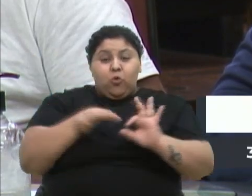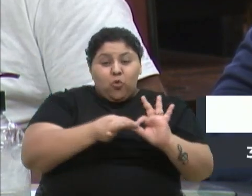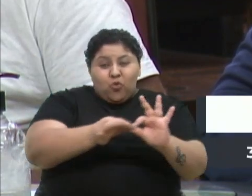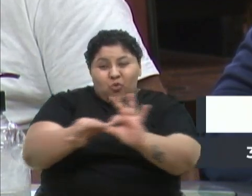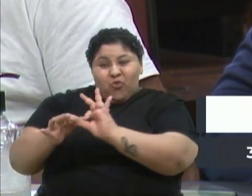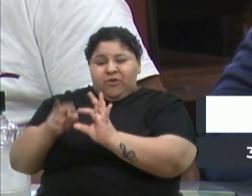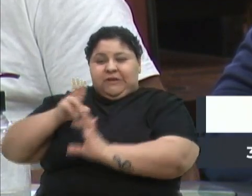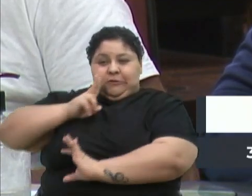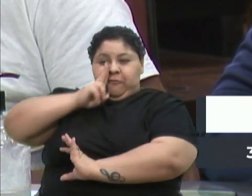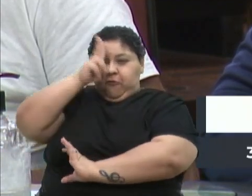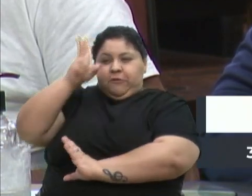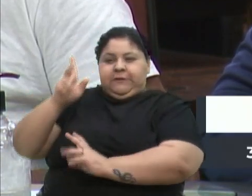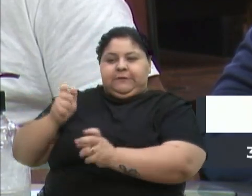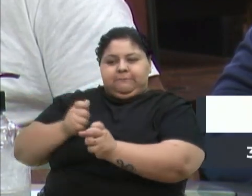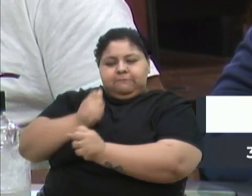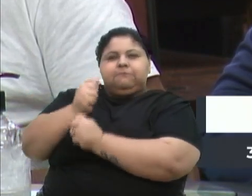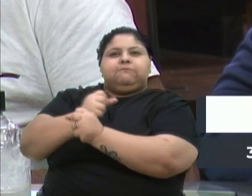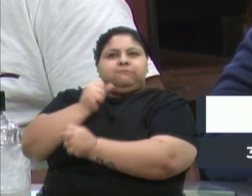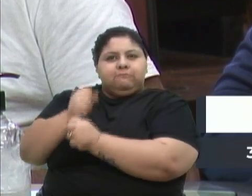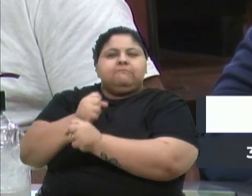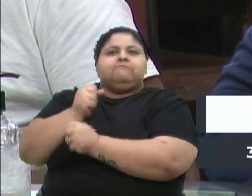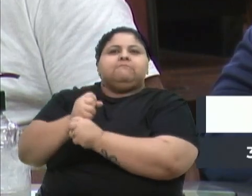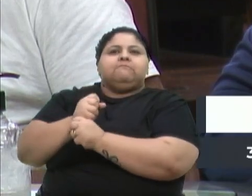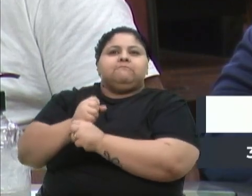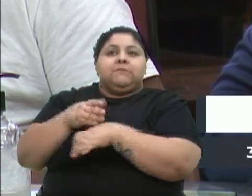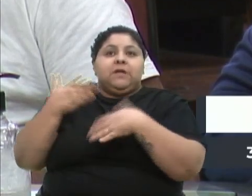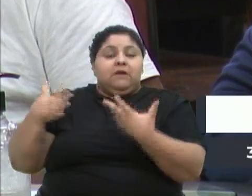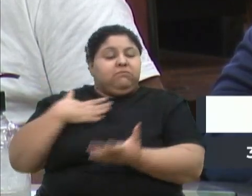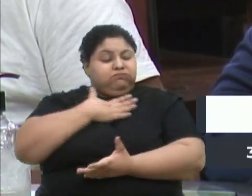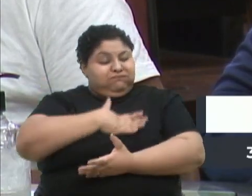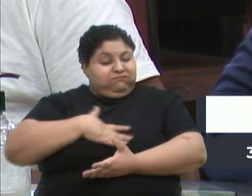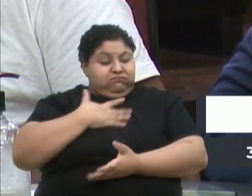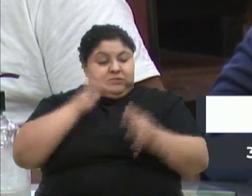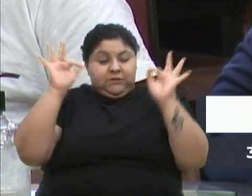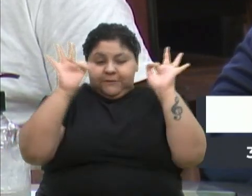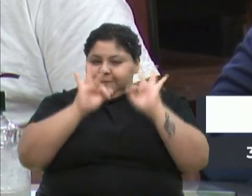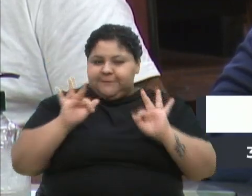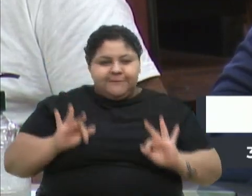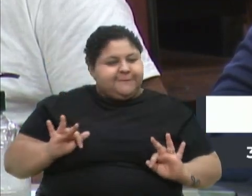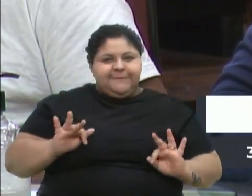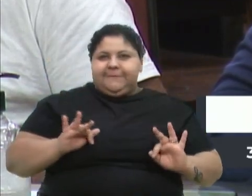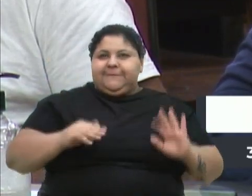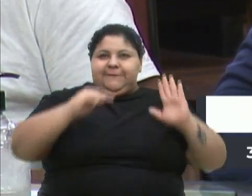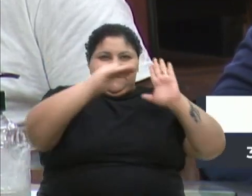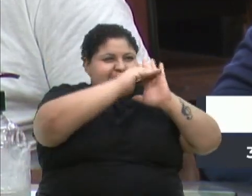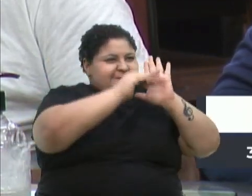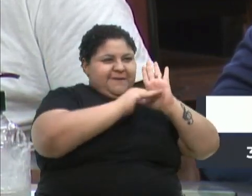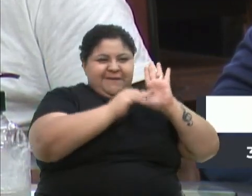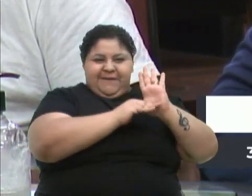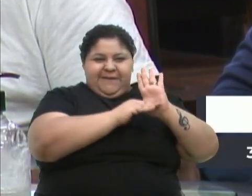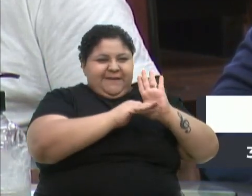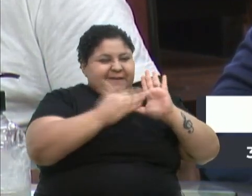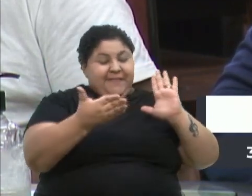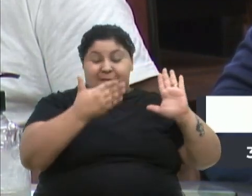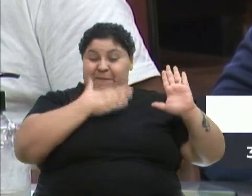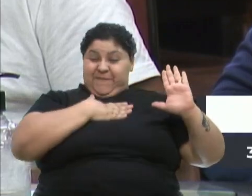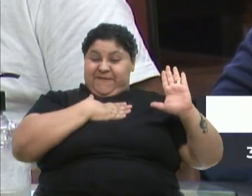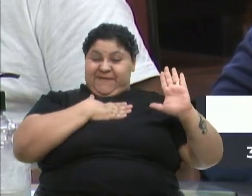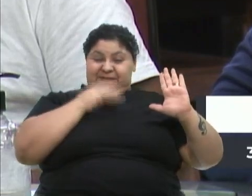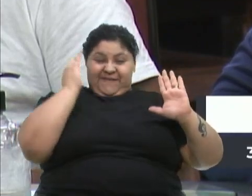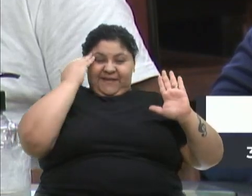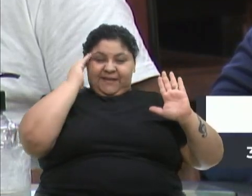para essa obra. Então, fico feliz, porque é uma pauta que nem é minha, né? E eu fiquei sabendo ontem que a